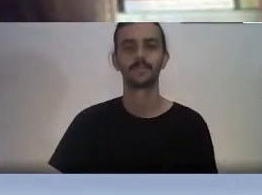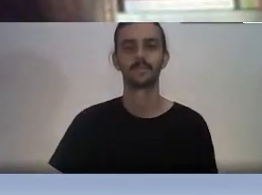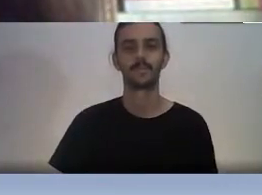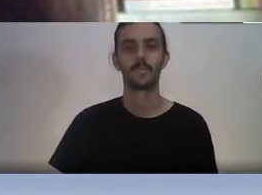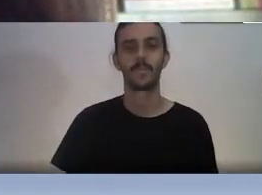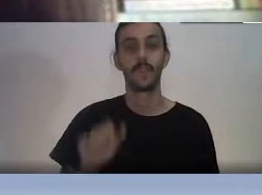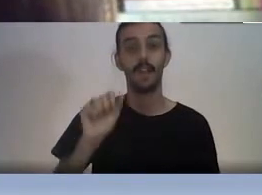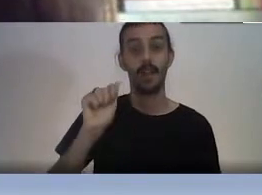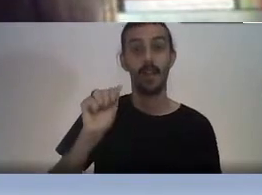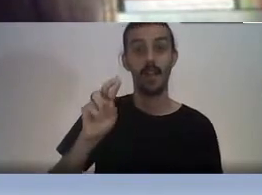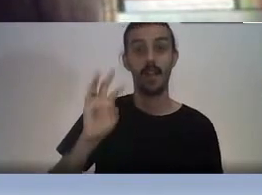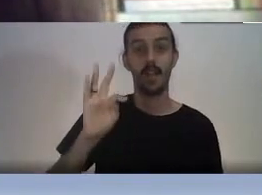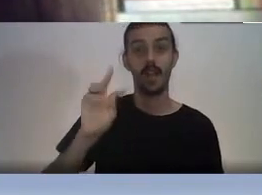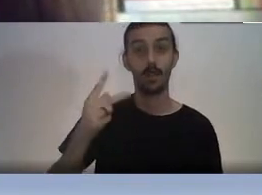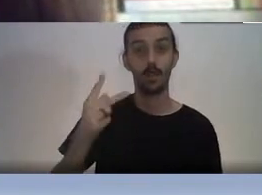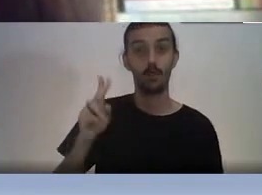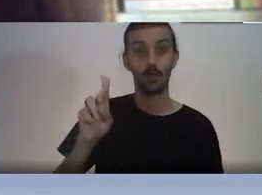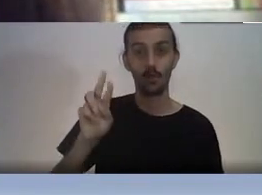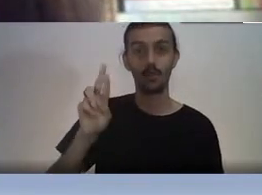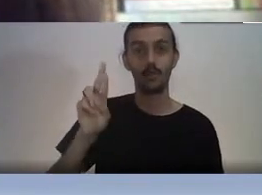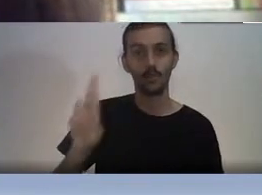Arthur Aires da Silva.